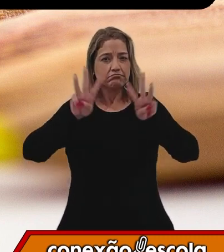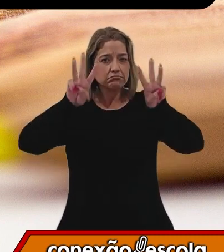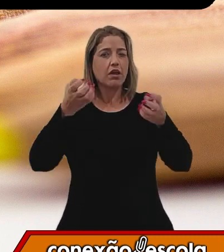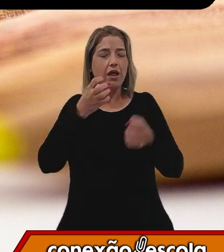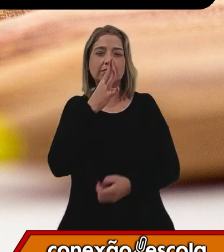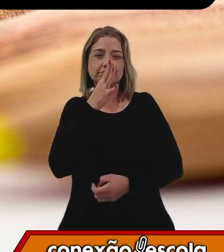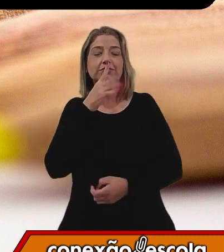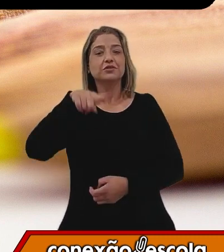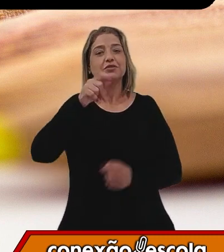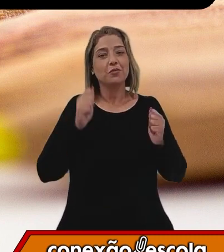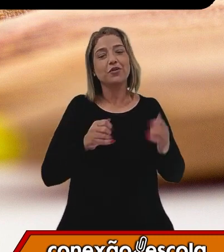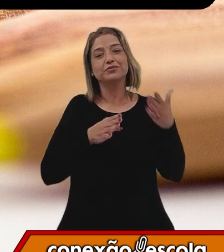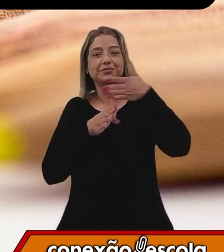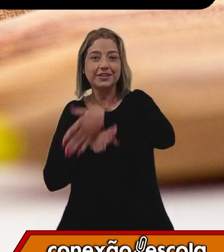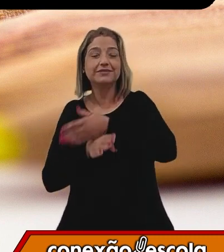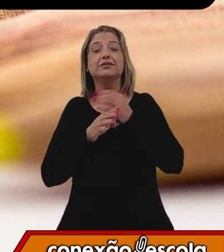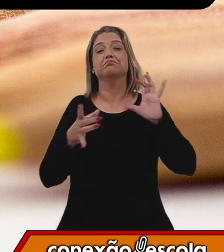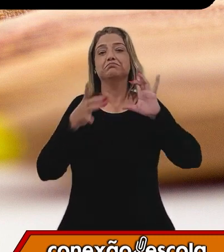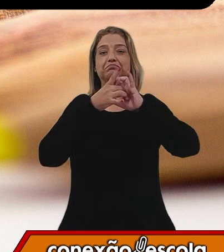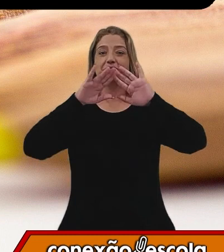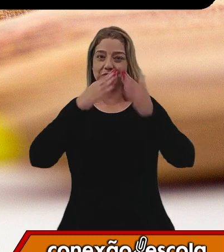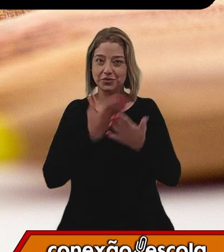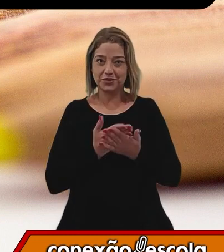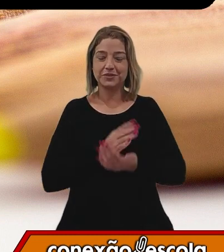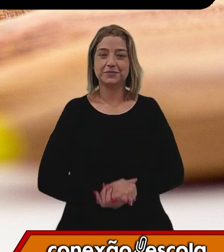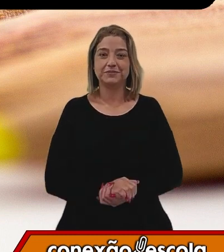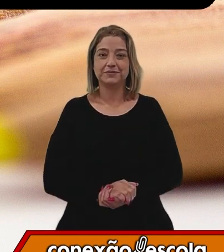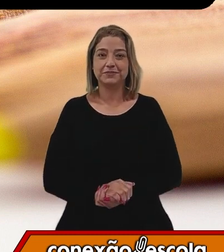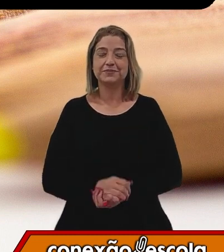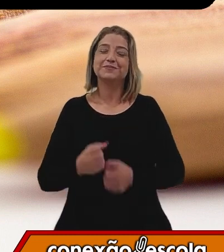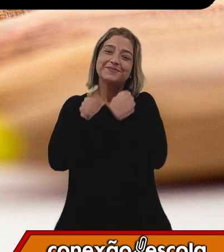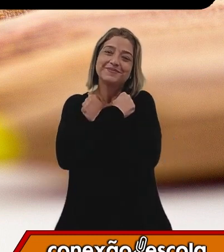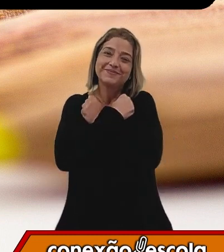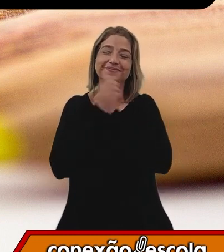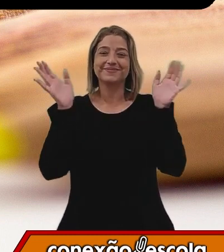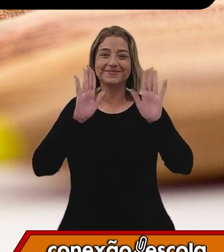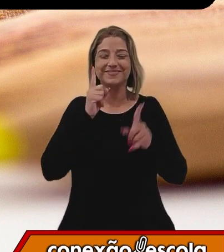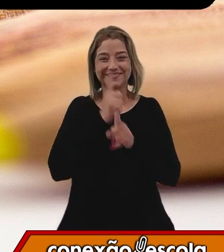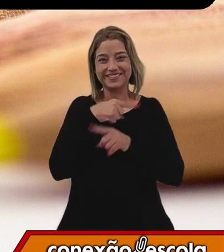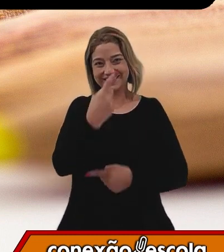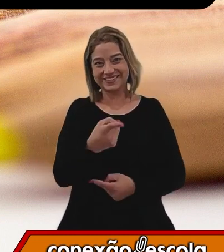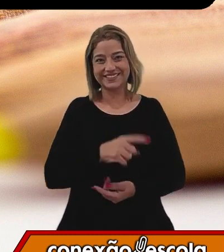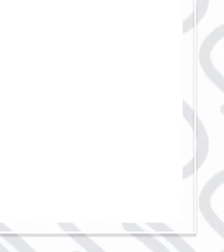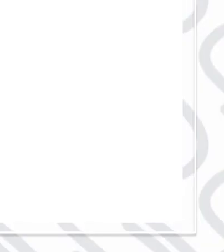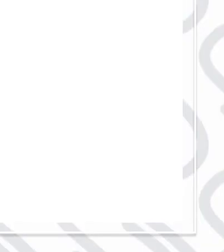vídeo, confira todo esse material no portal Conexão Escola. Um abraço, até mais!